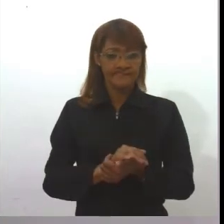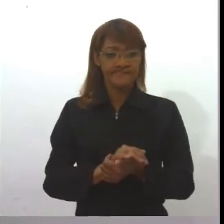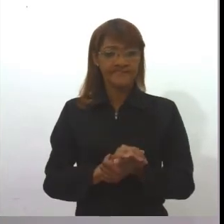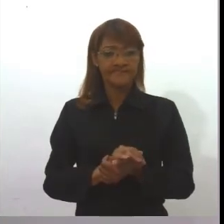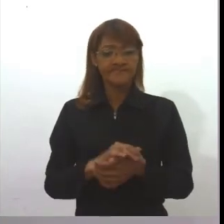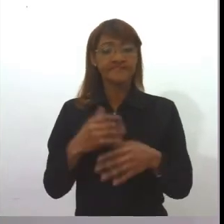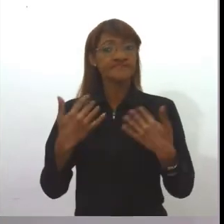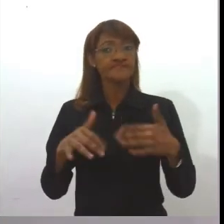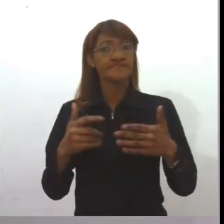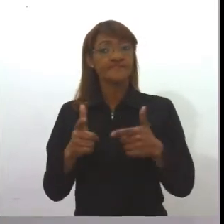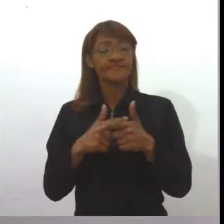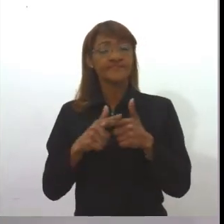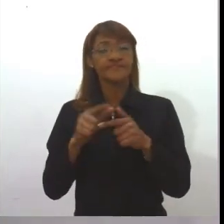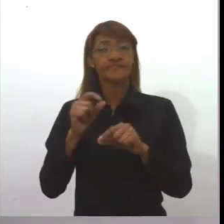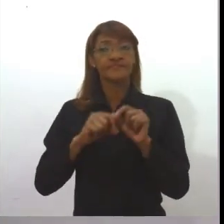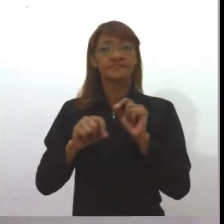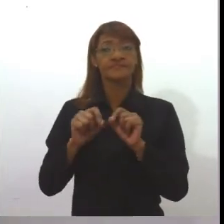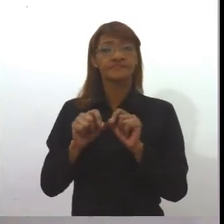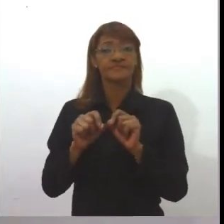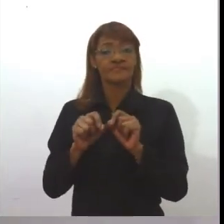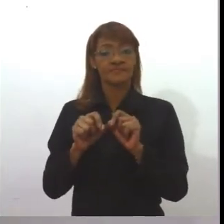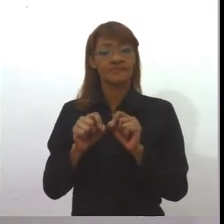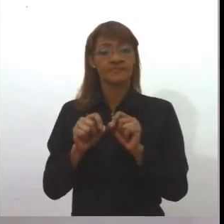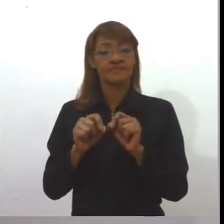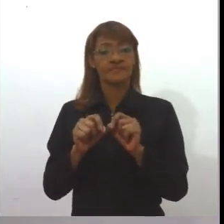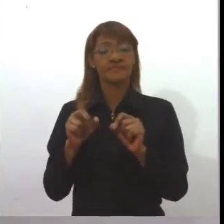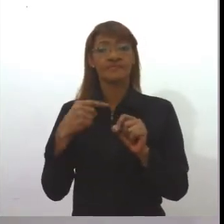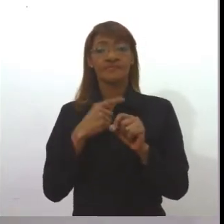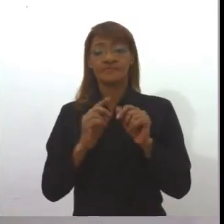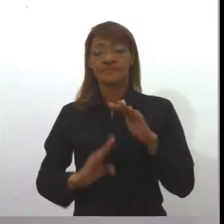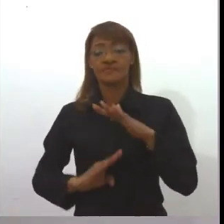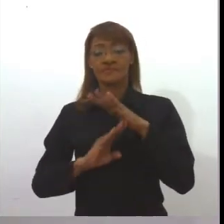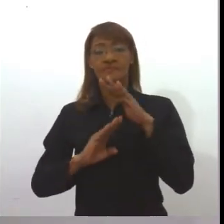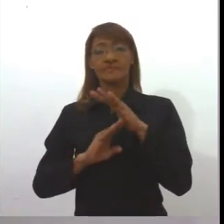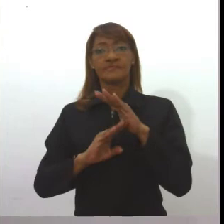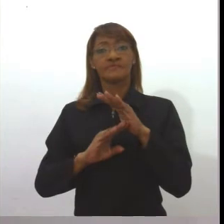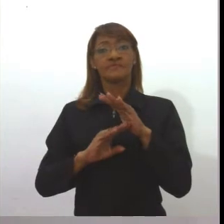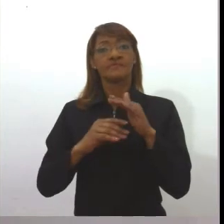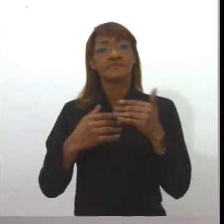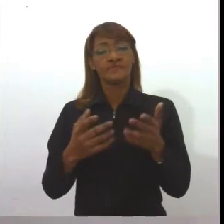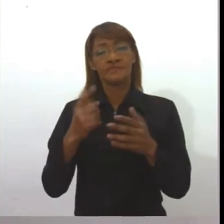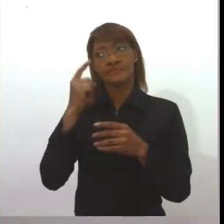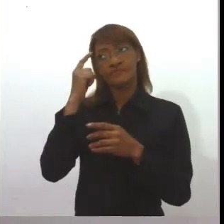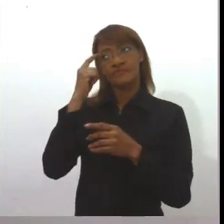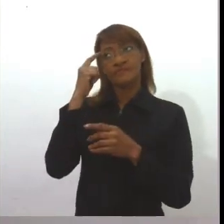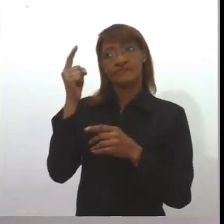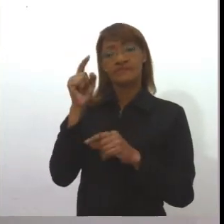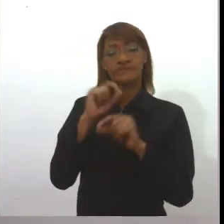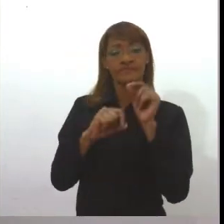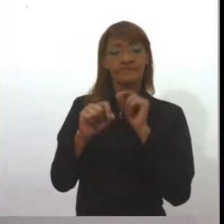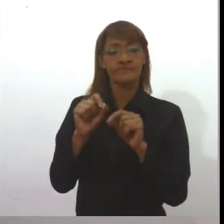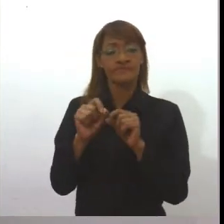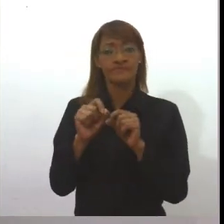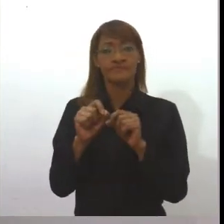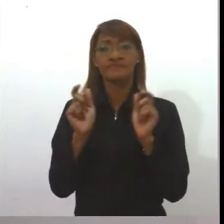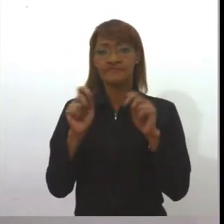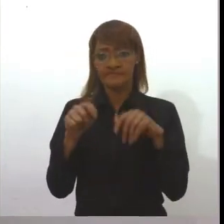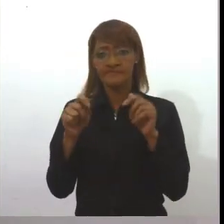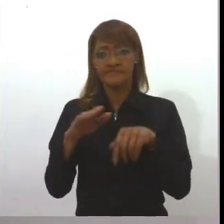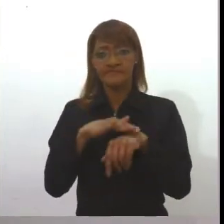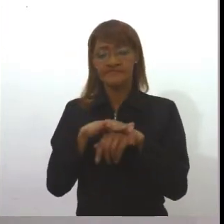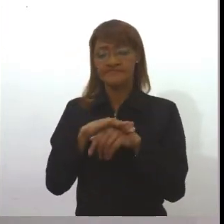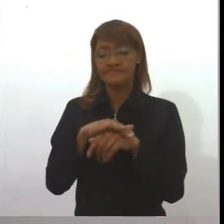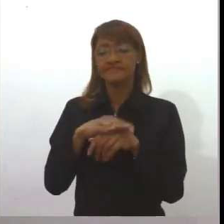ali da pandemia, que nós estávamos com muitas limitações, surgiu a ideia da gente começar a conversar de forma virtual com pessoas do mundo todo. E eu comecei